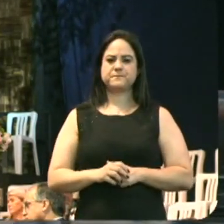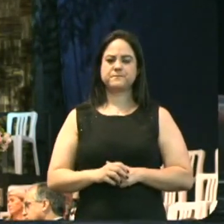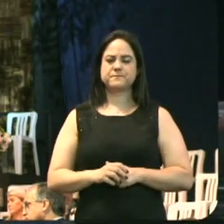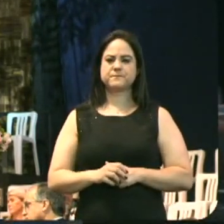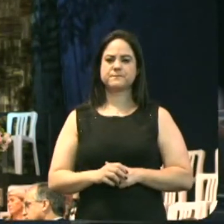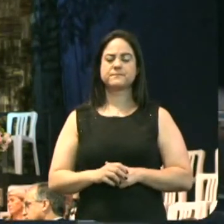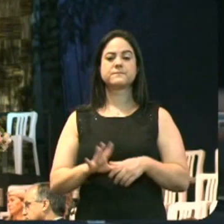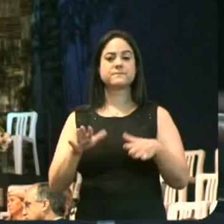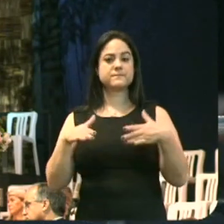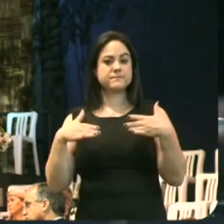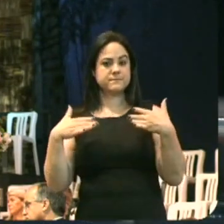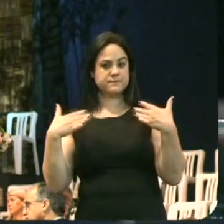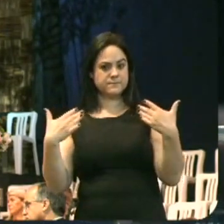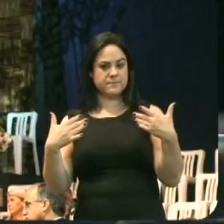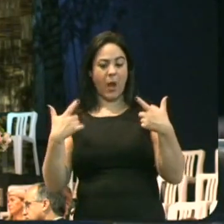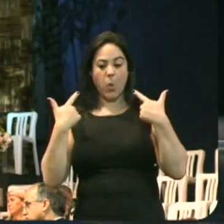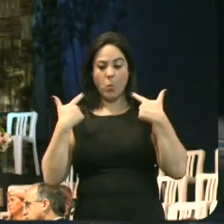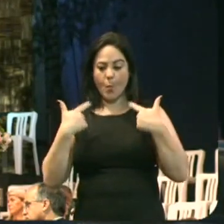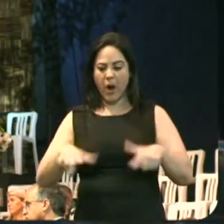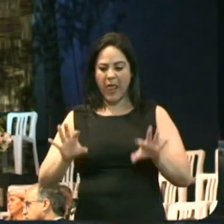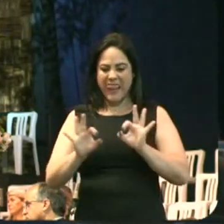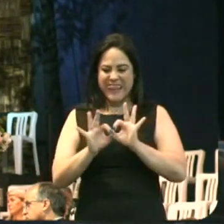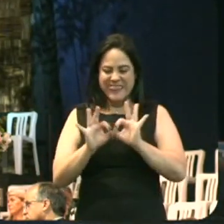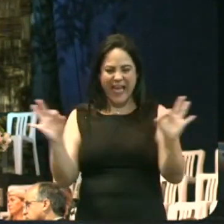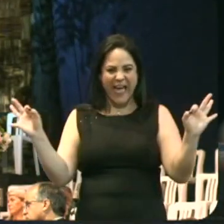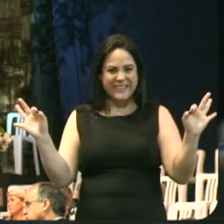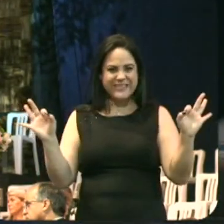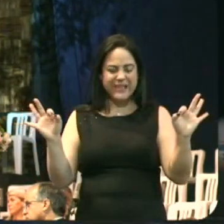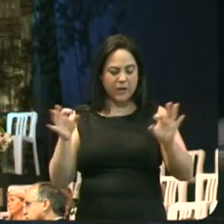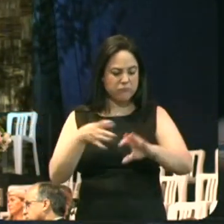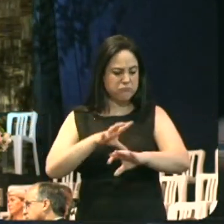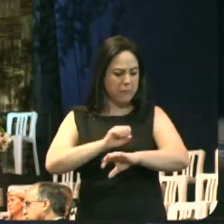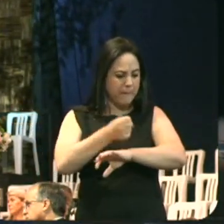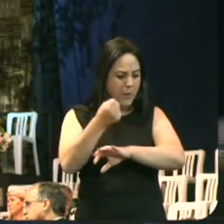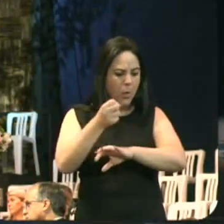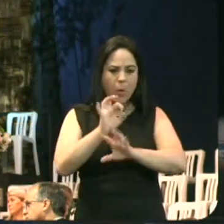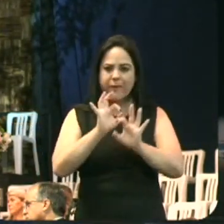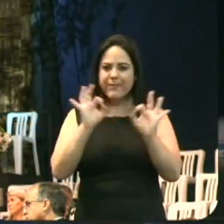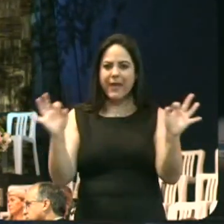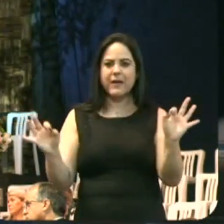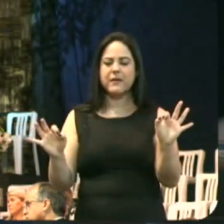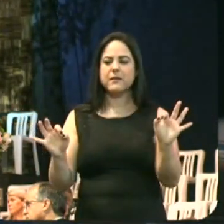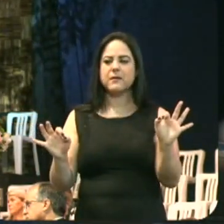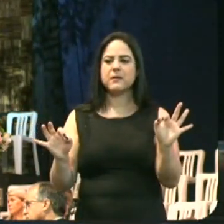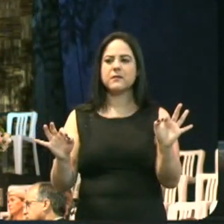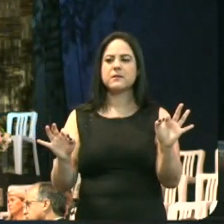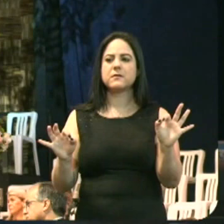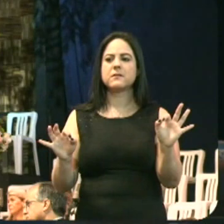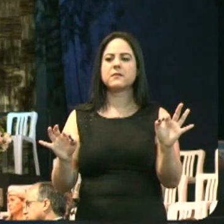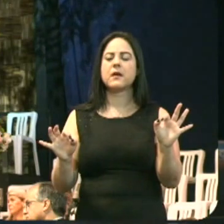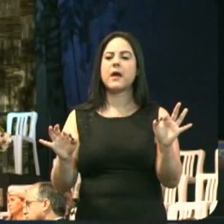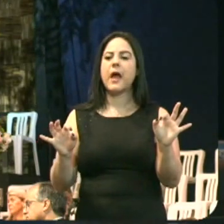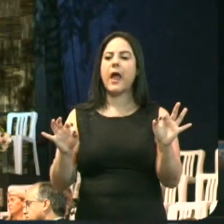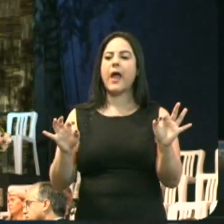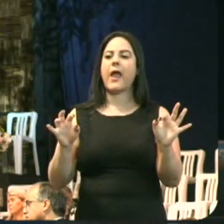E quando ele saiu ileso daquele acidente, algo estava mudado na mente